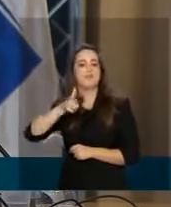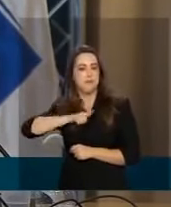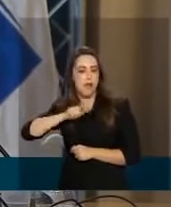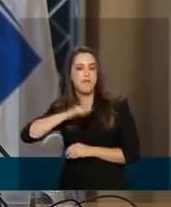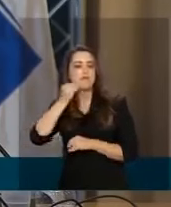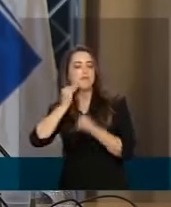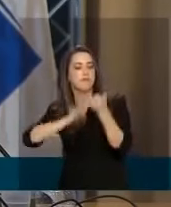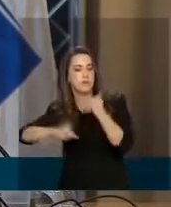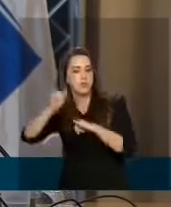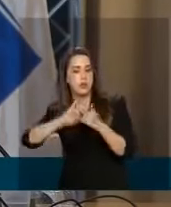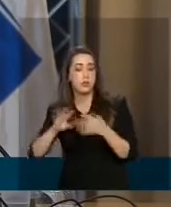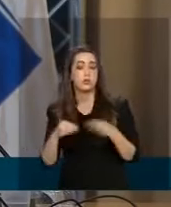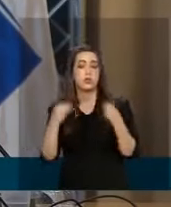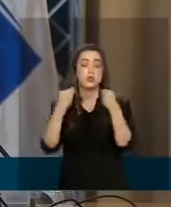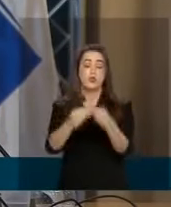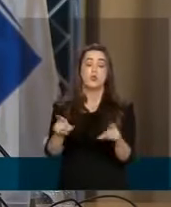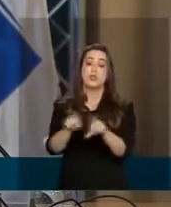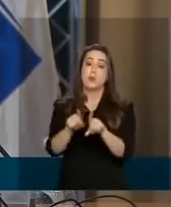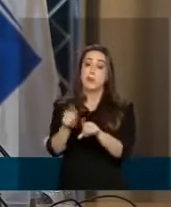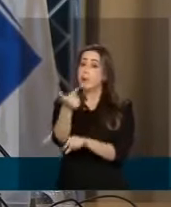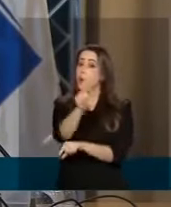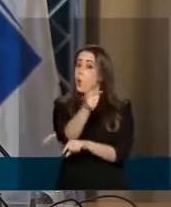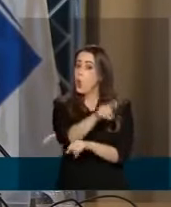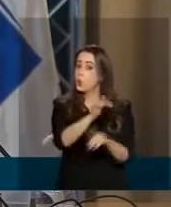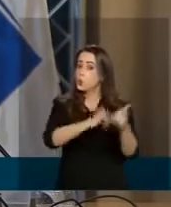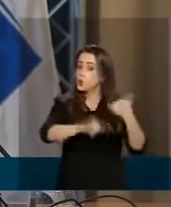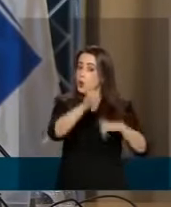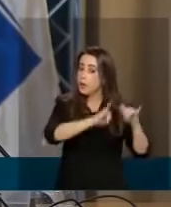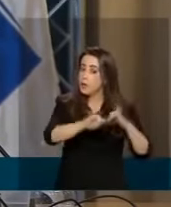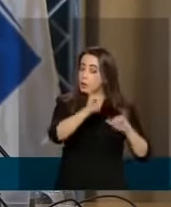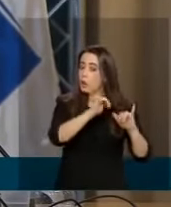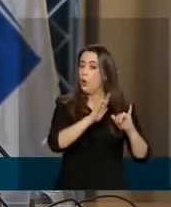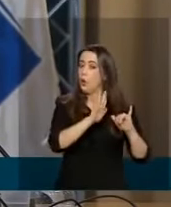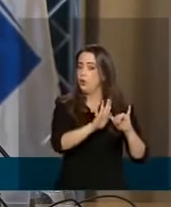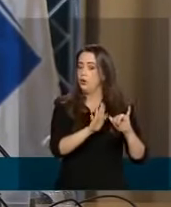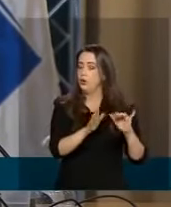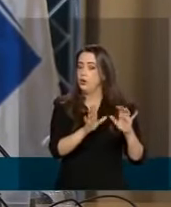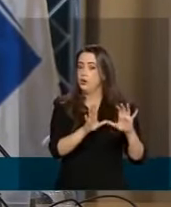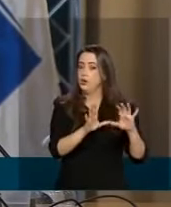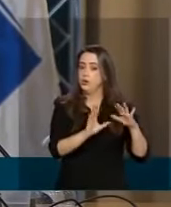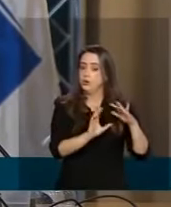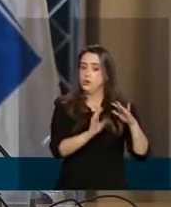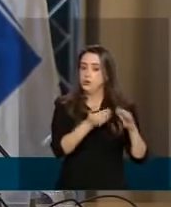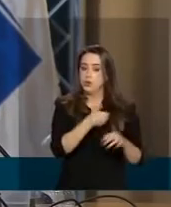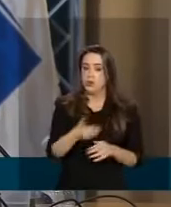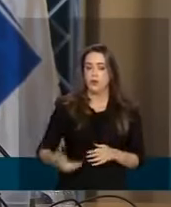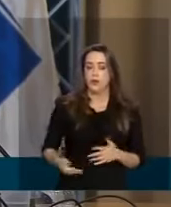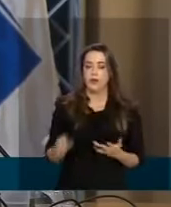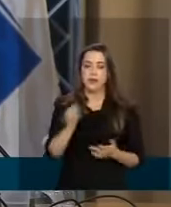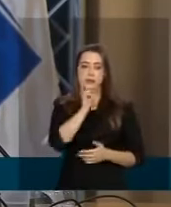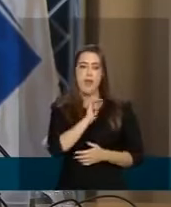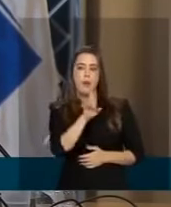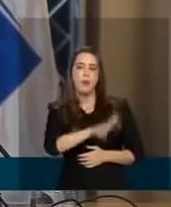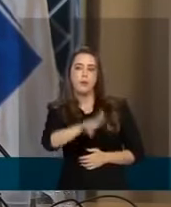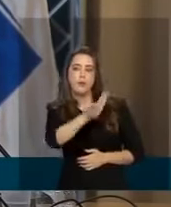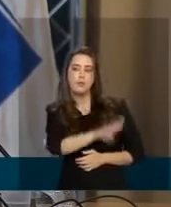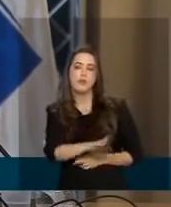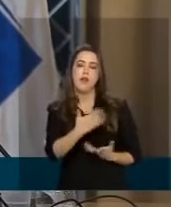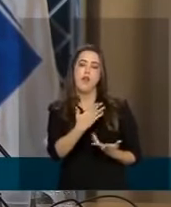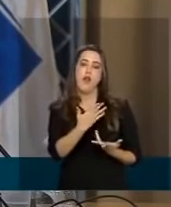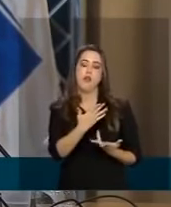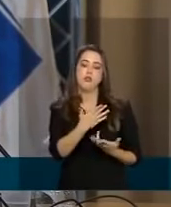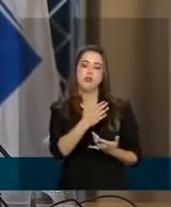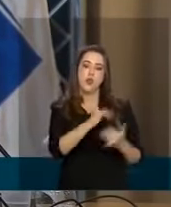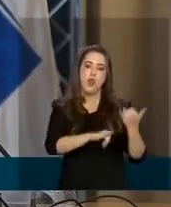também distribuímos para outros laboratórios de instituições públicas, como algumas universidades,